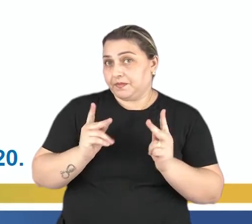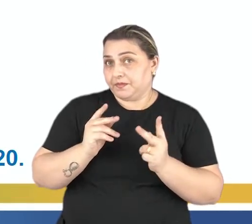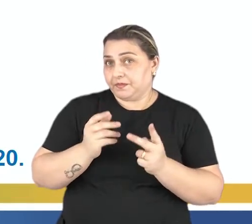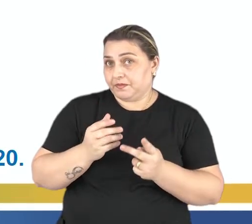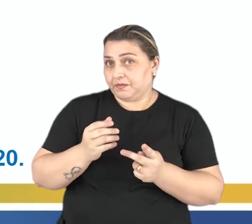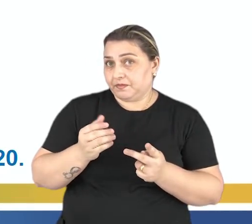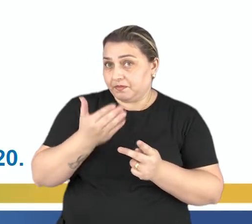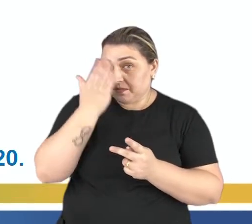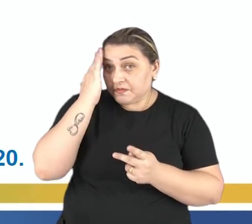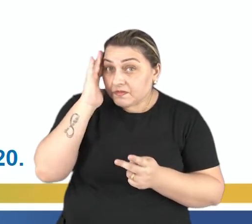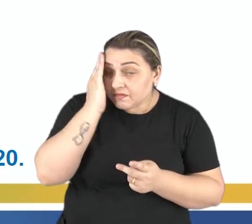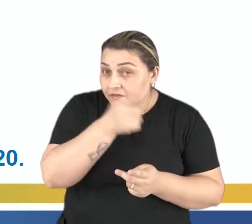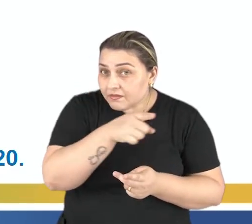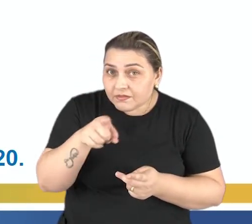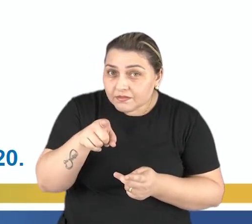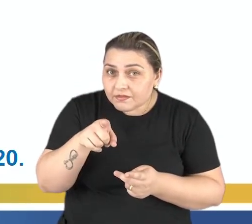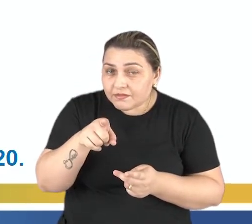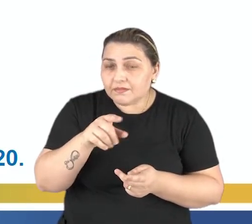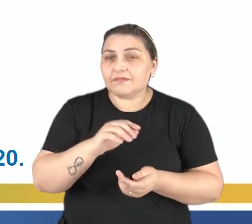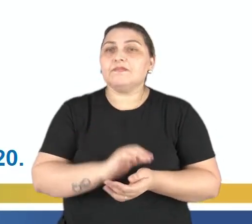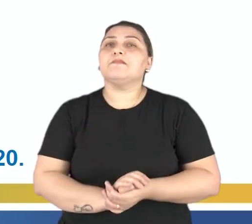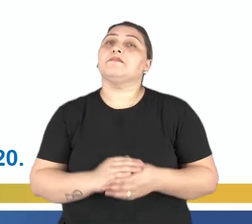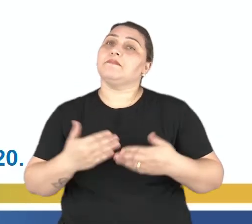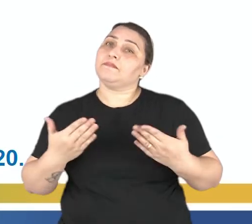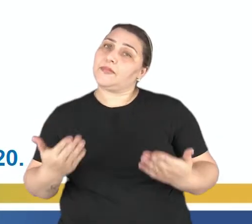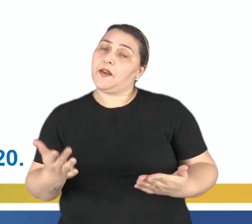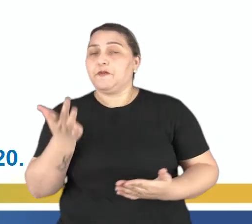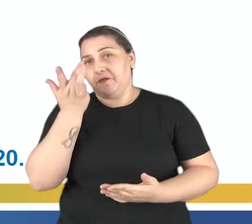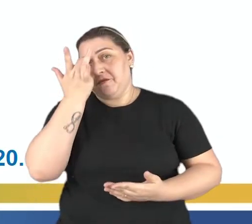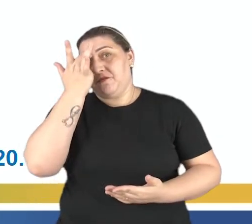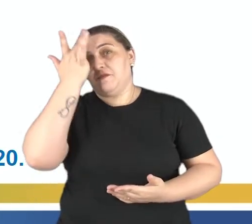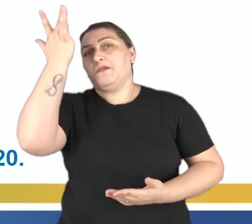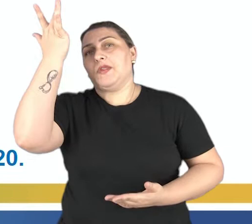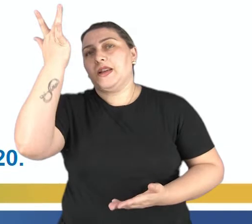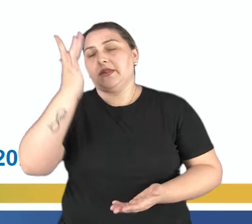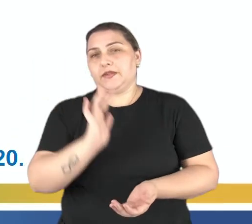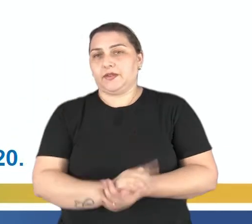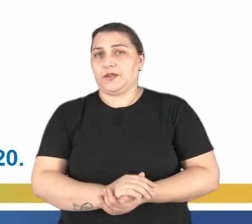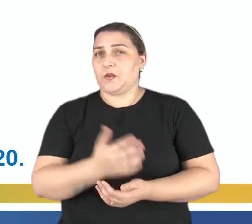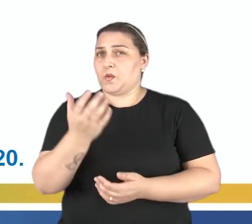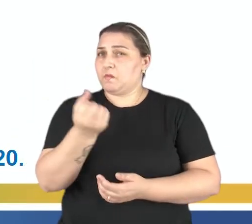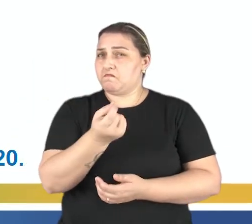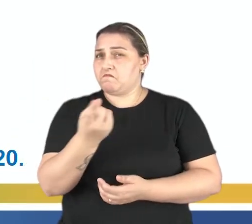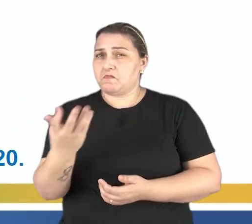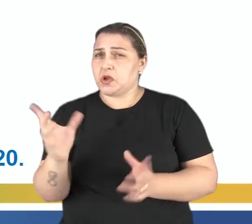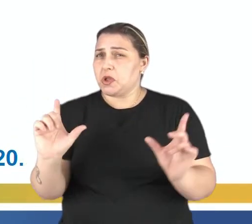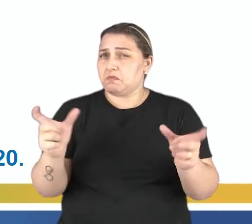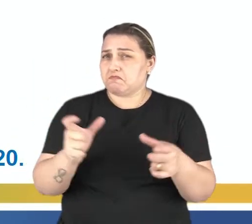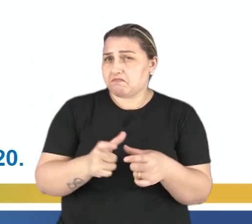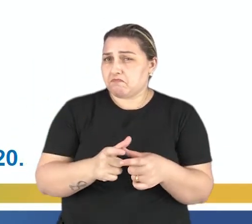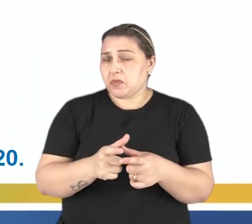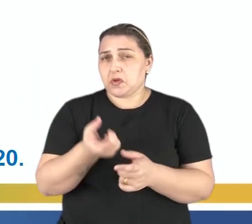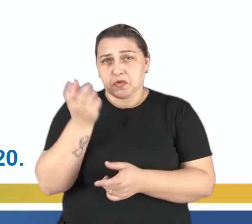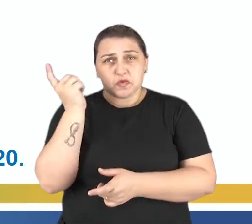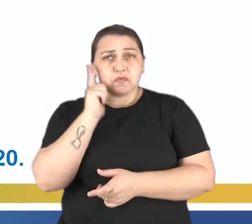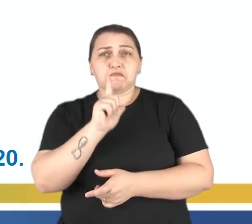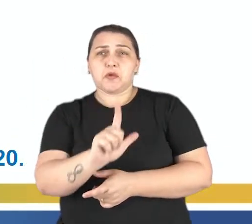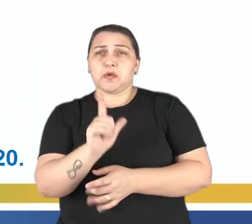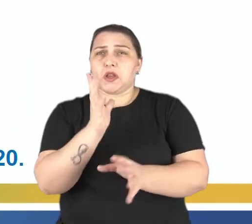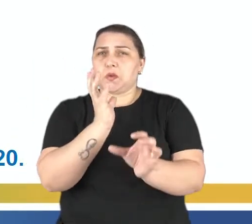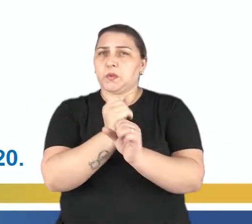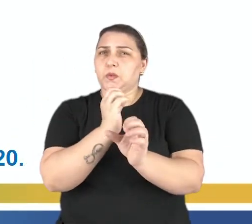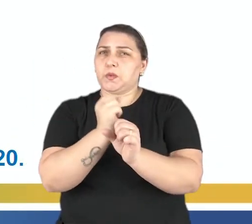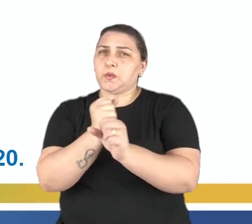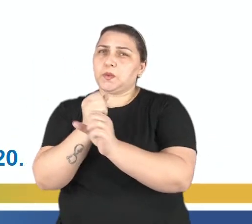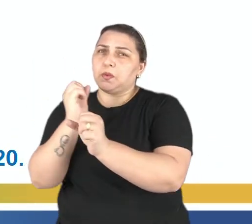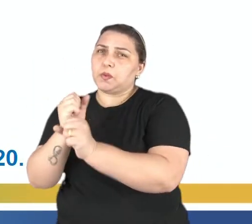claro para você isso aí? Esse caso aqui é fácil, não é? Quantidade pequena, você consegue inclusive somar